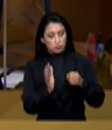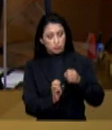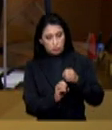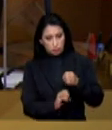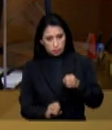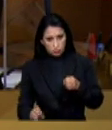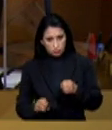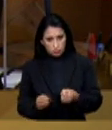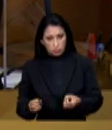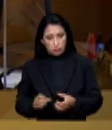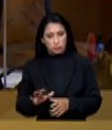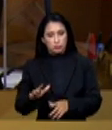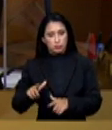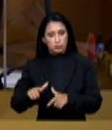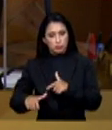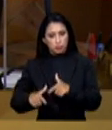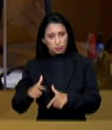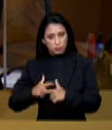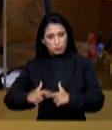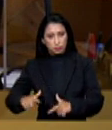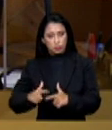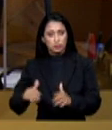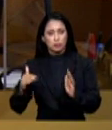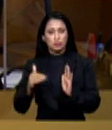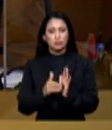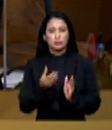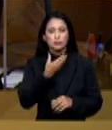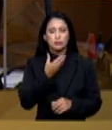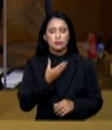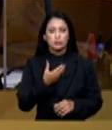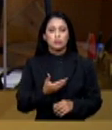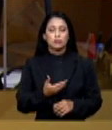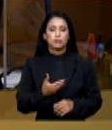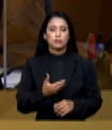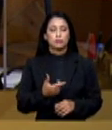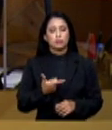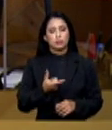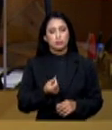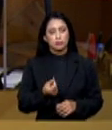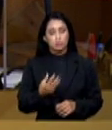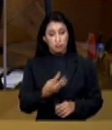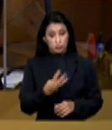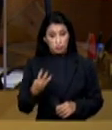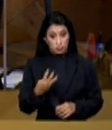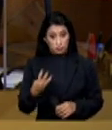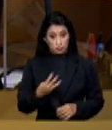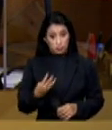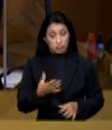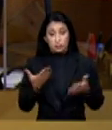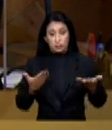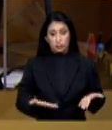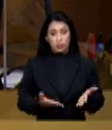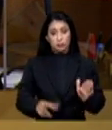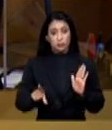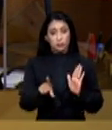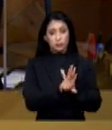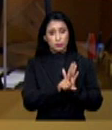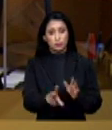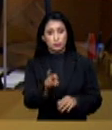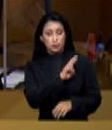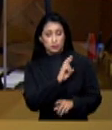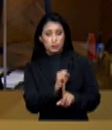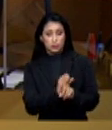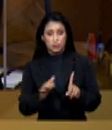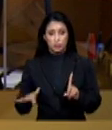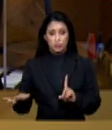até 31 de Dezembro de 2033 portanto lei de responsabilidade